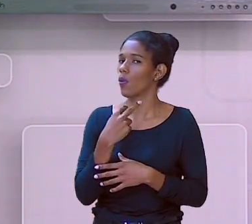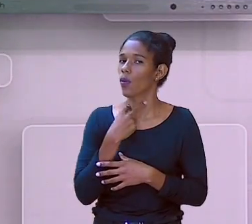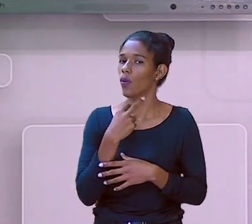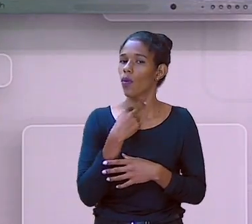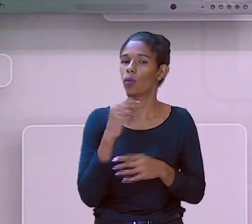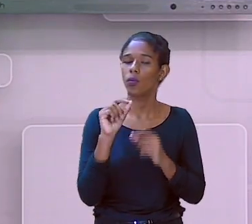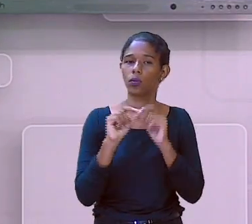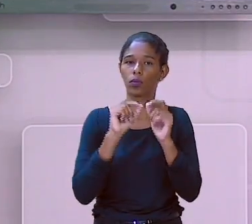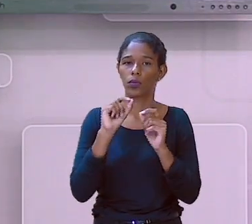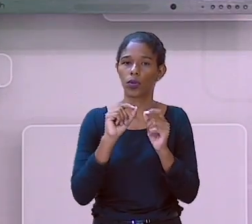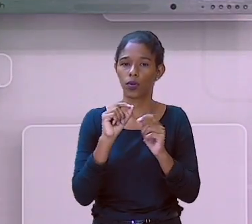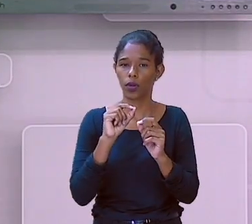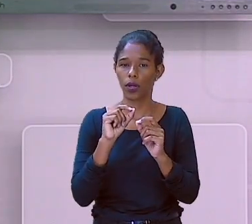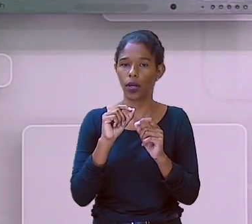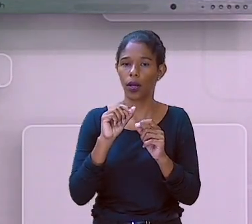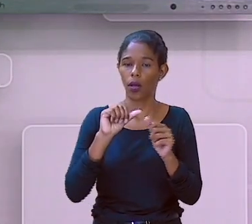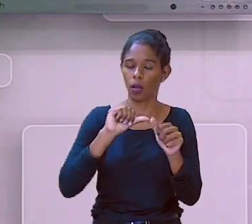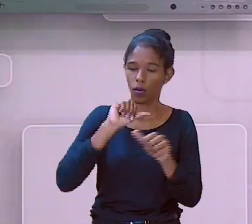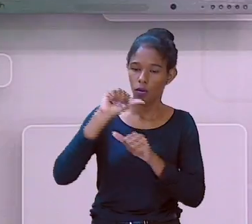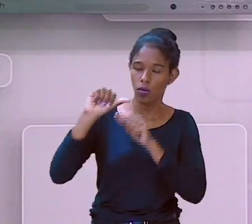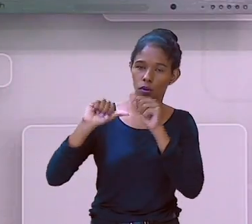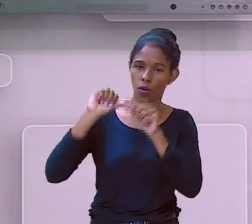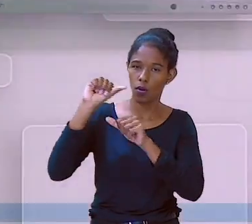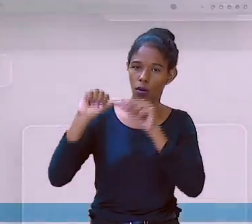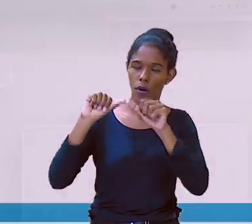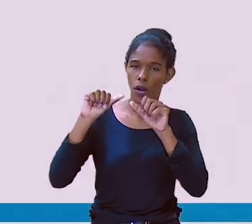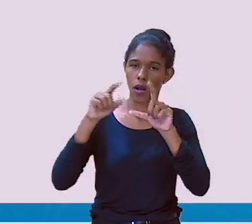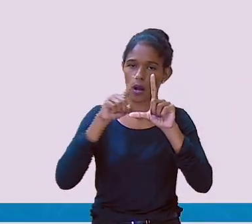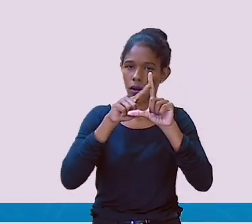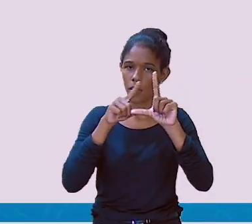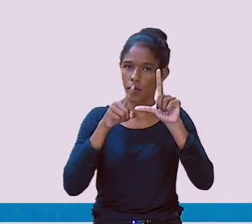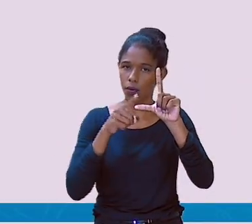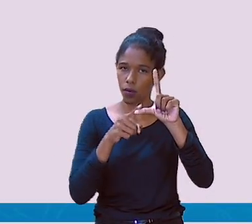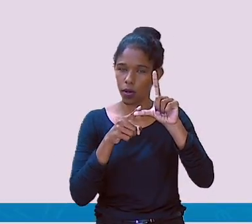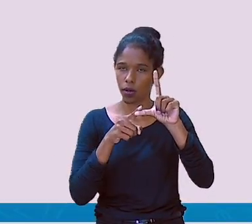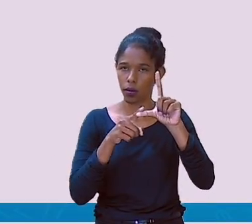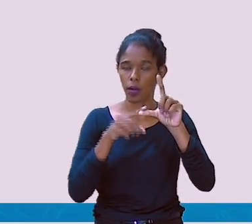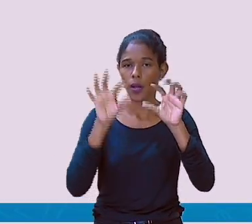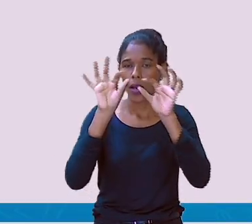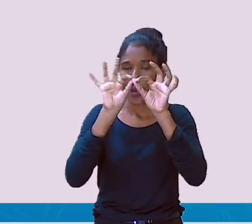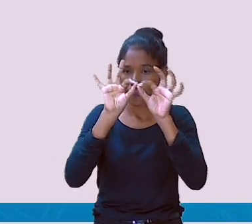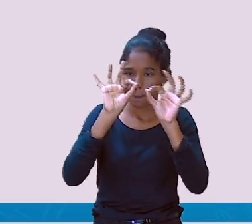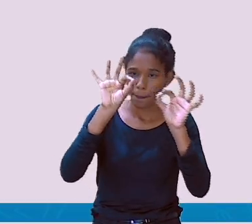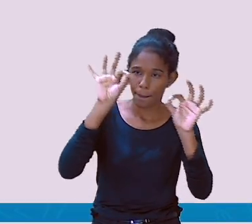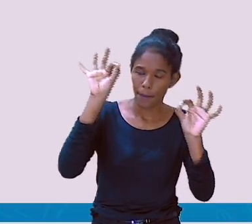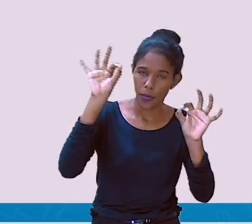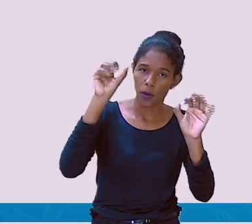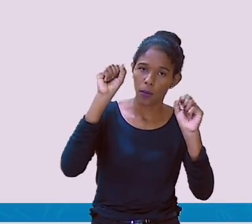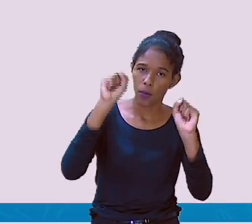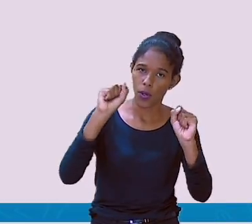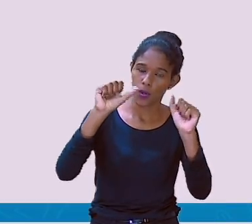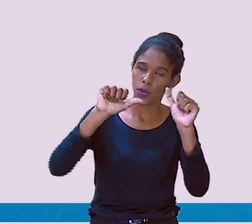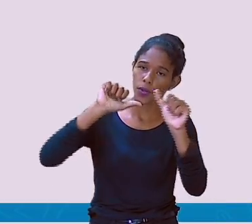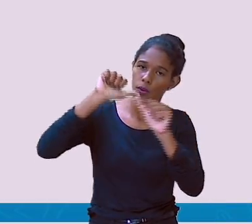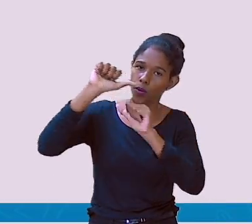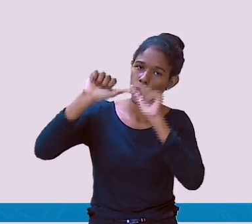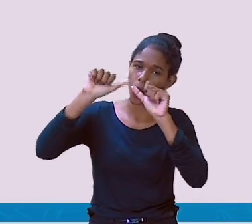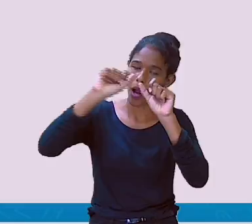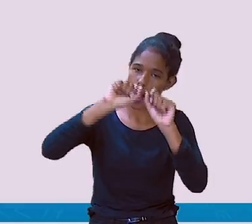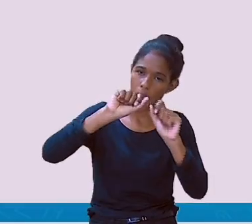a medida dos ângulos. Então, as figuras possuem o mesmo